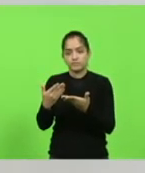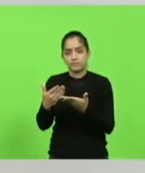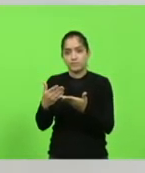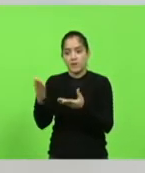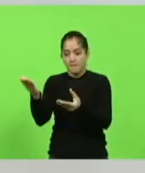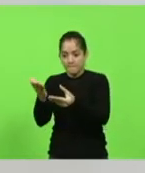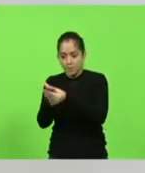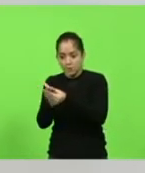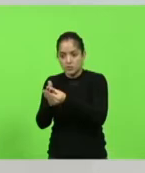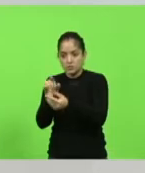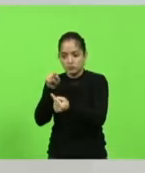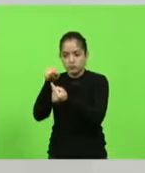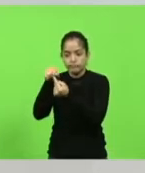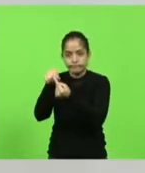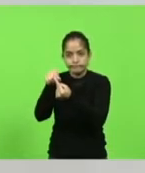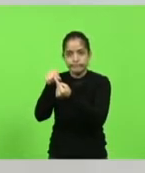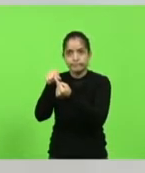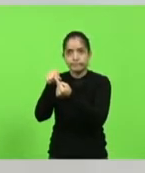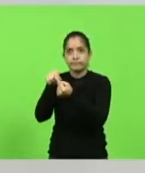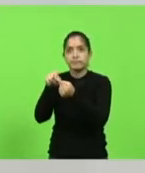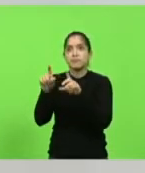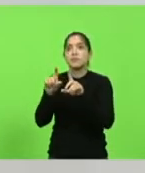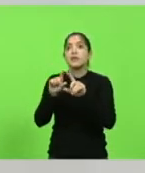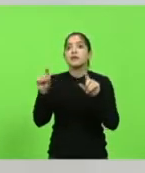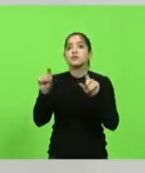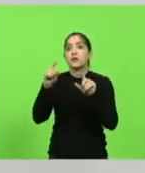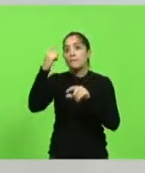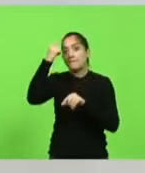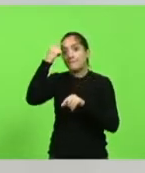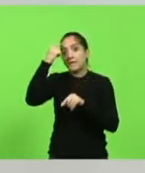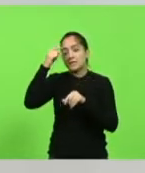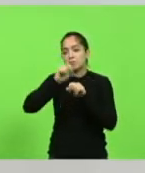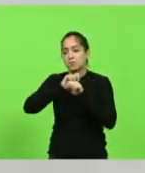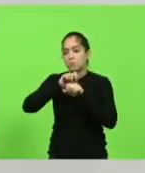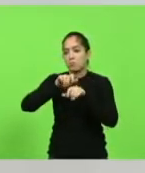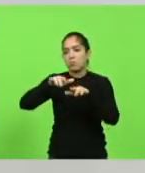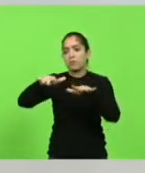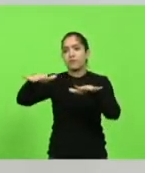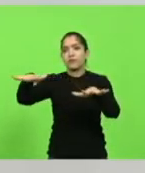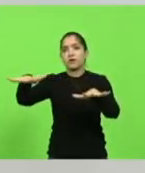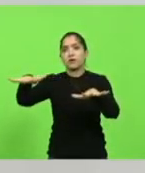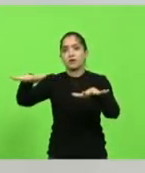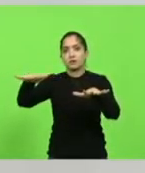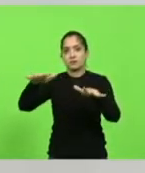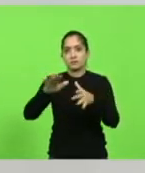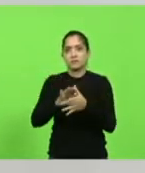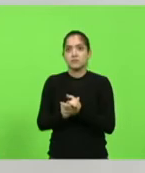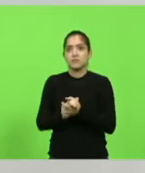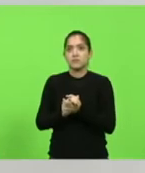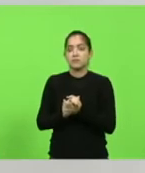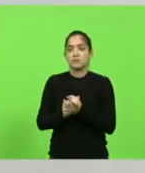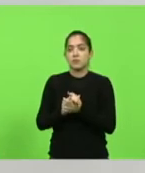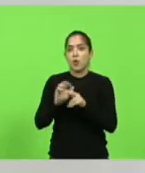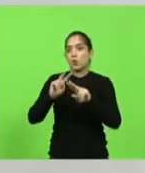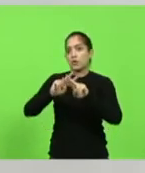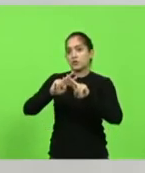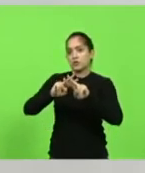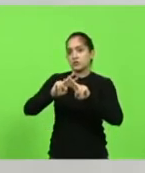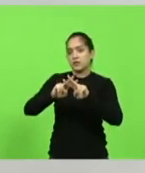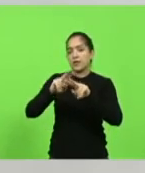processo, já pensam na frase de efeito para repercutir, lacrar na hashtag ou repercutir nos